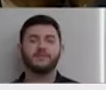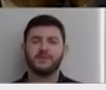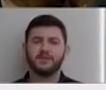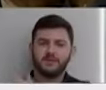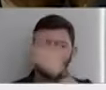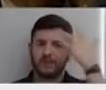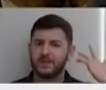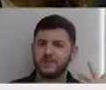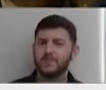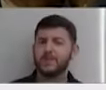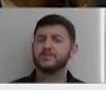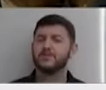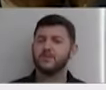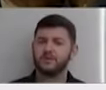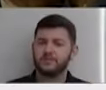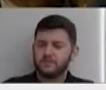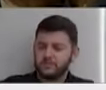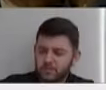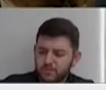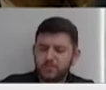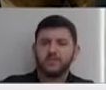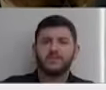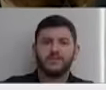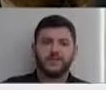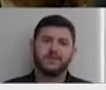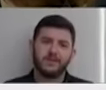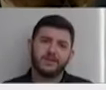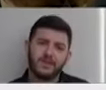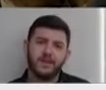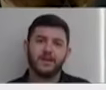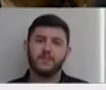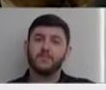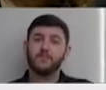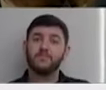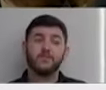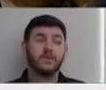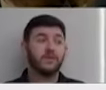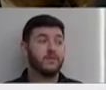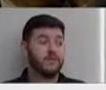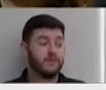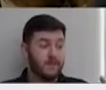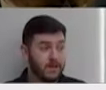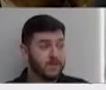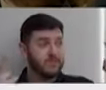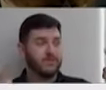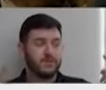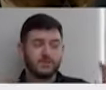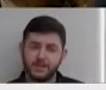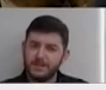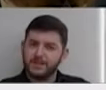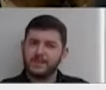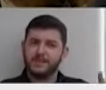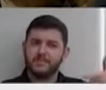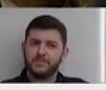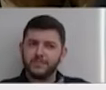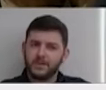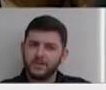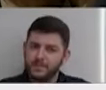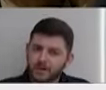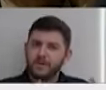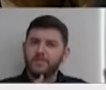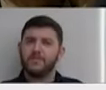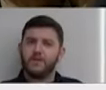as pessoas e também protegendo e valorizando as equipes dedicadas a essa função.